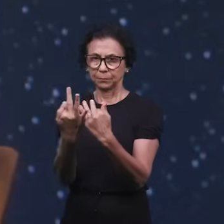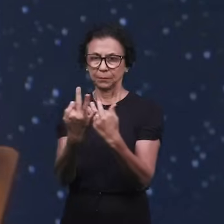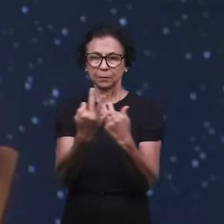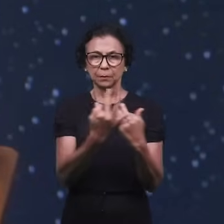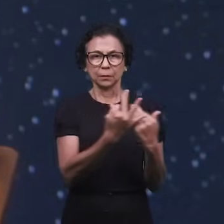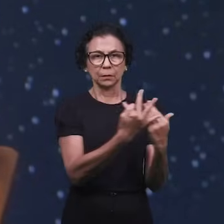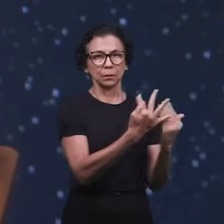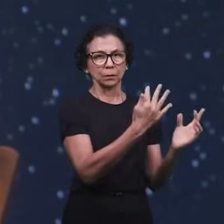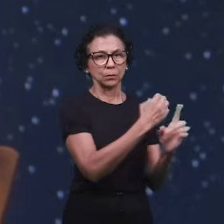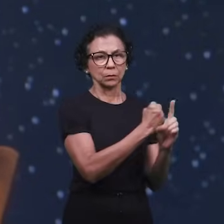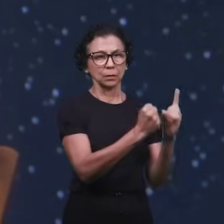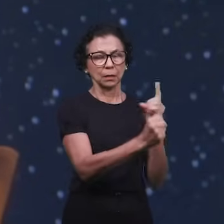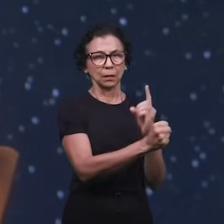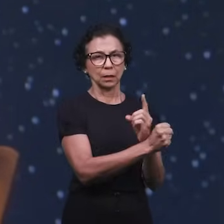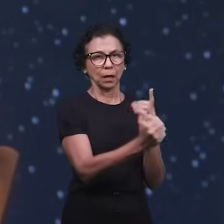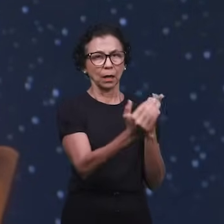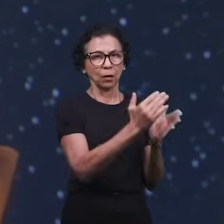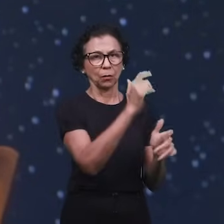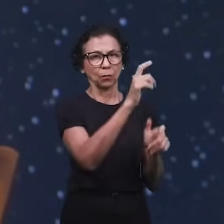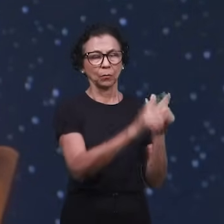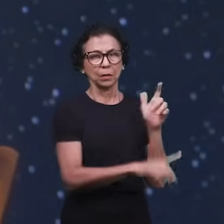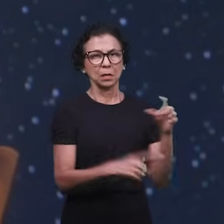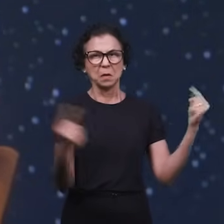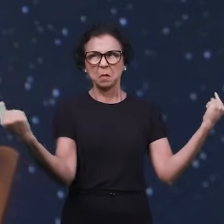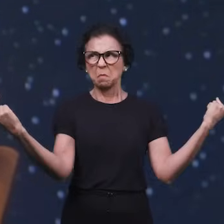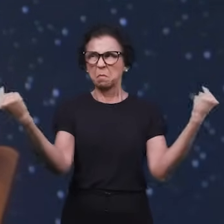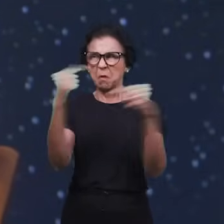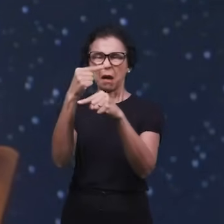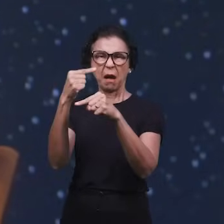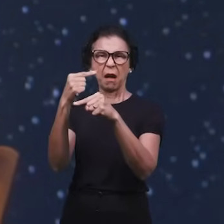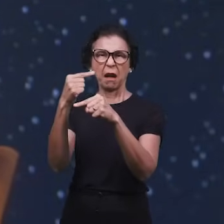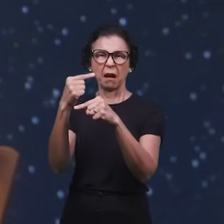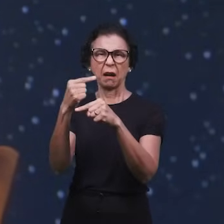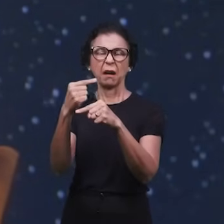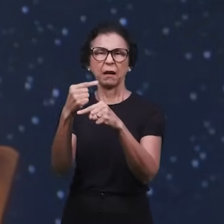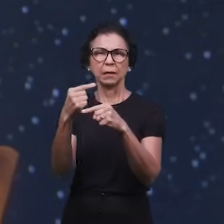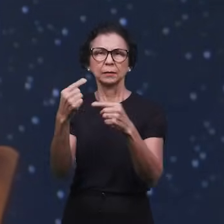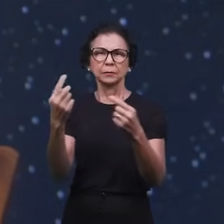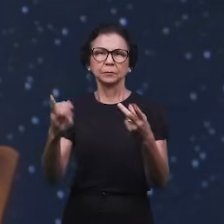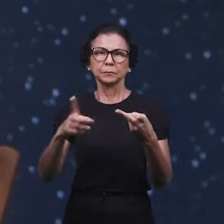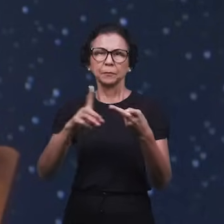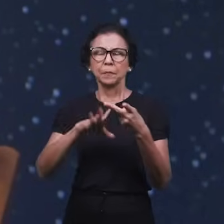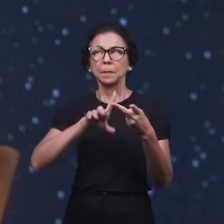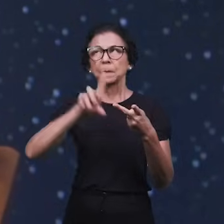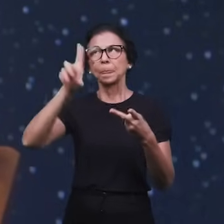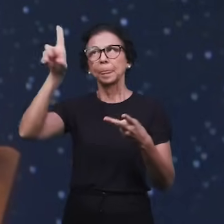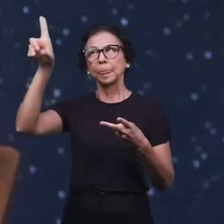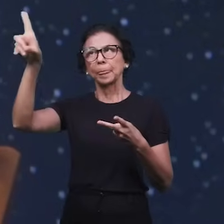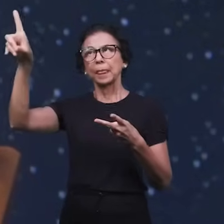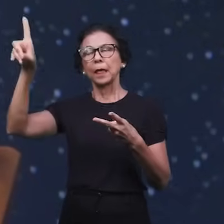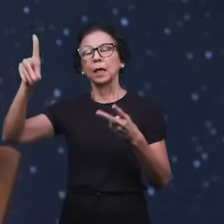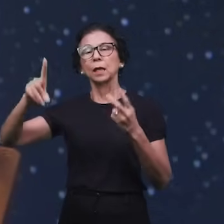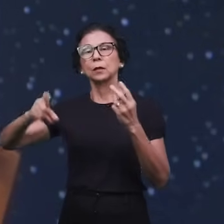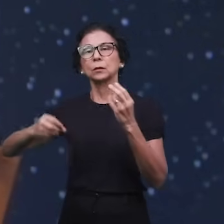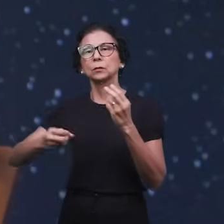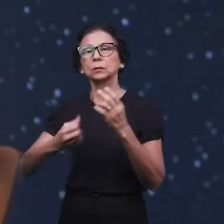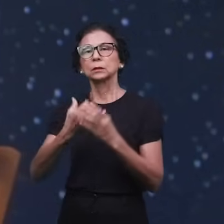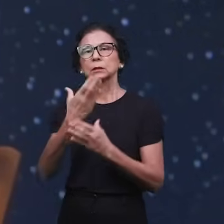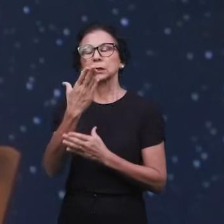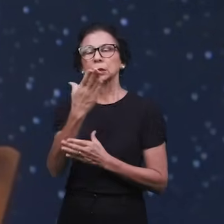a família ou o modelo de família que Deus estabeleceu. Deus estabeleceu que Ele